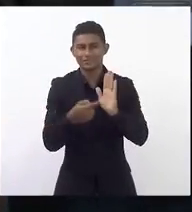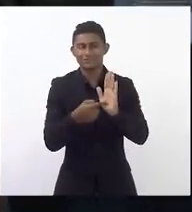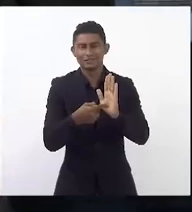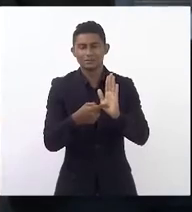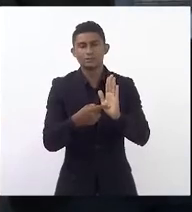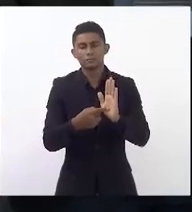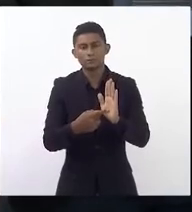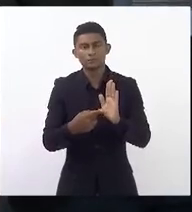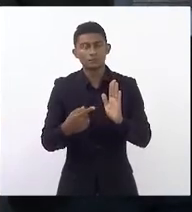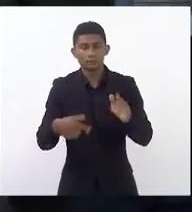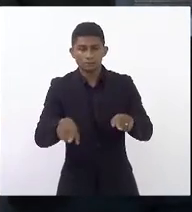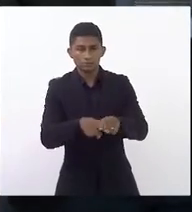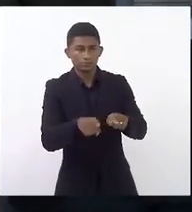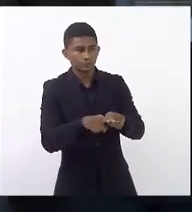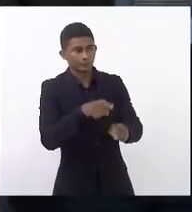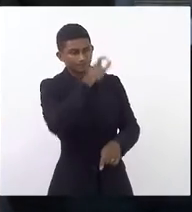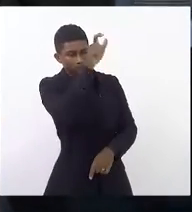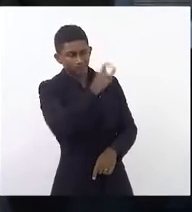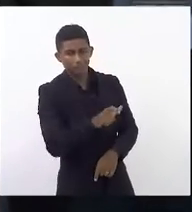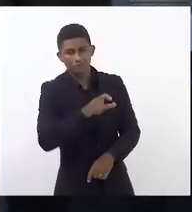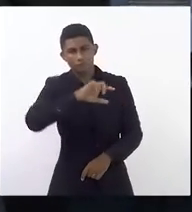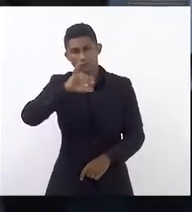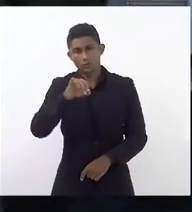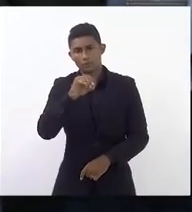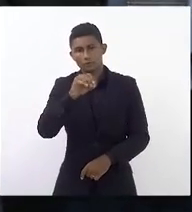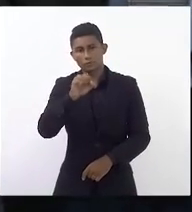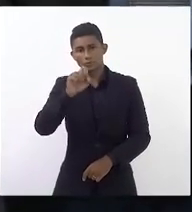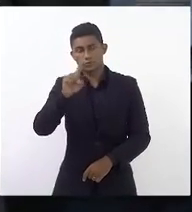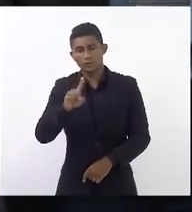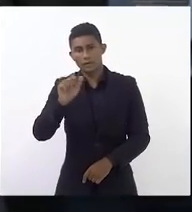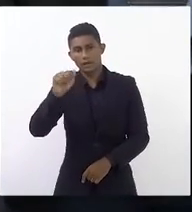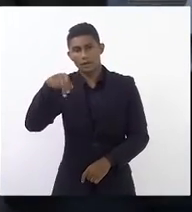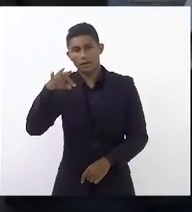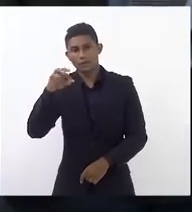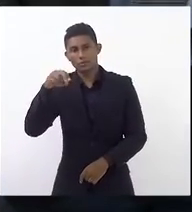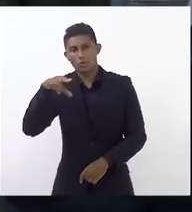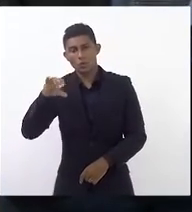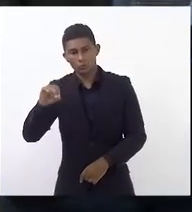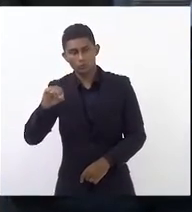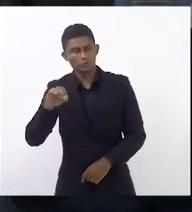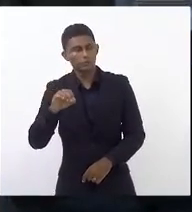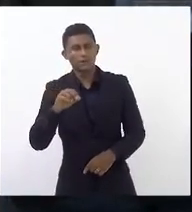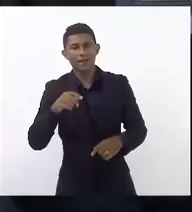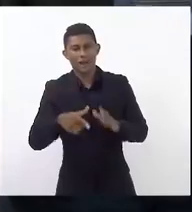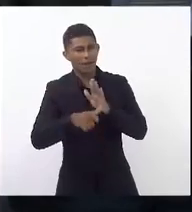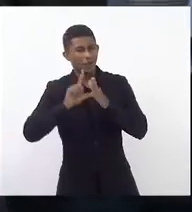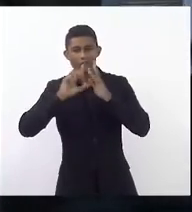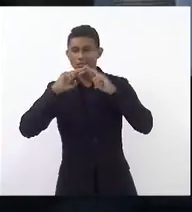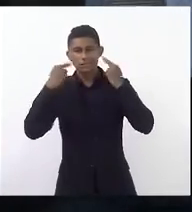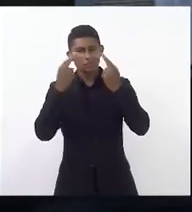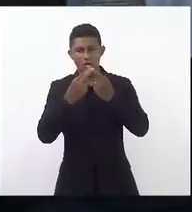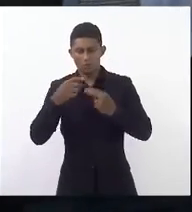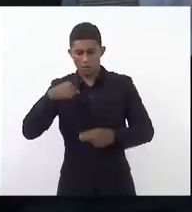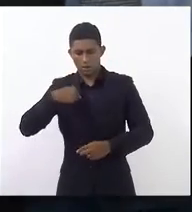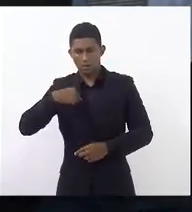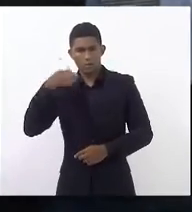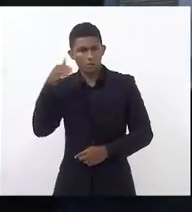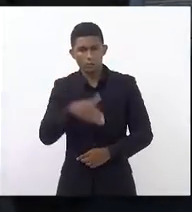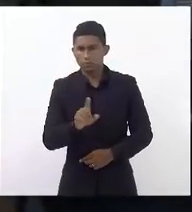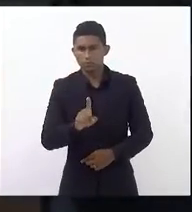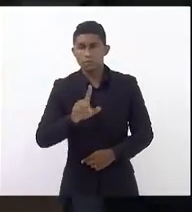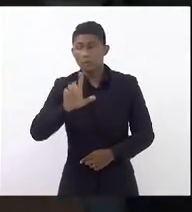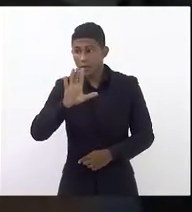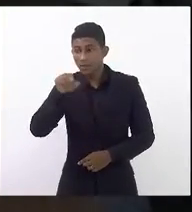ao senhor José Antônio de Mello, eu não participei da oitiva, mas o Luiz Paulo e outros companheiros nossos